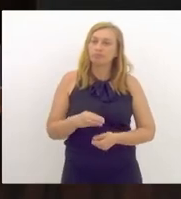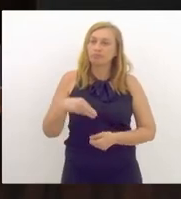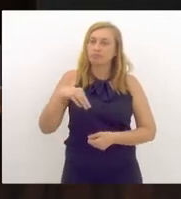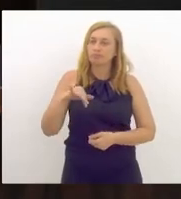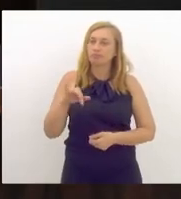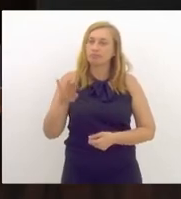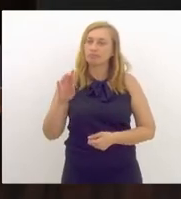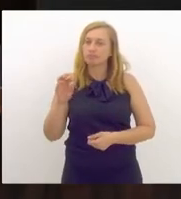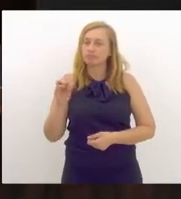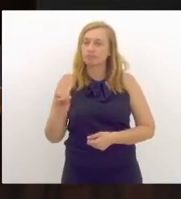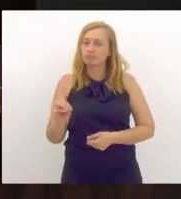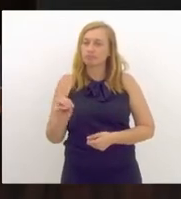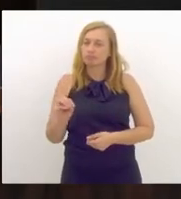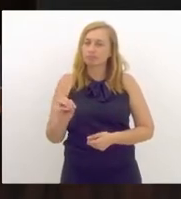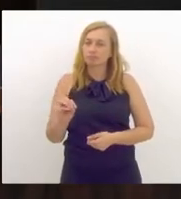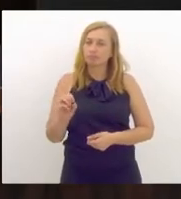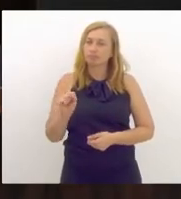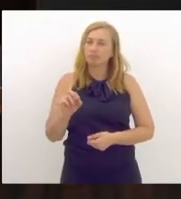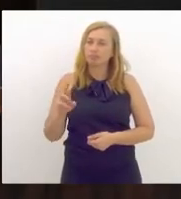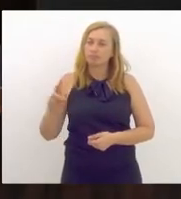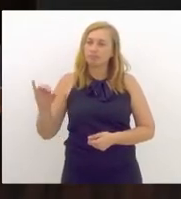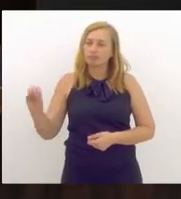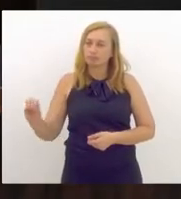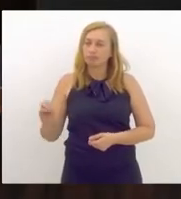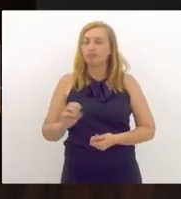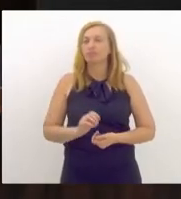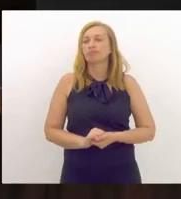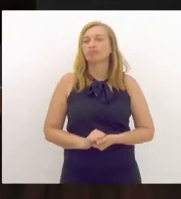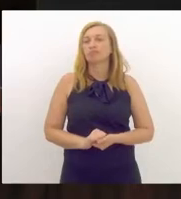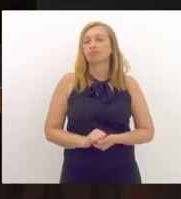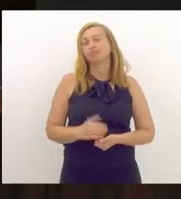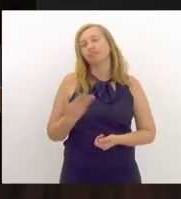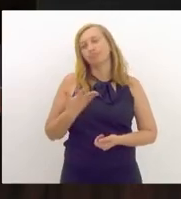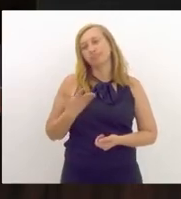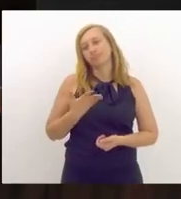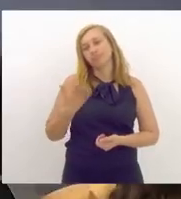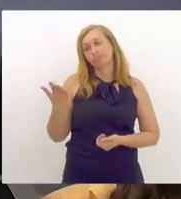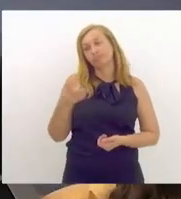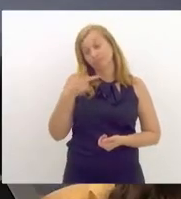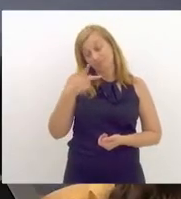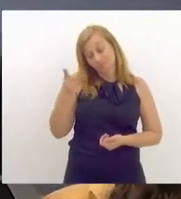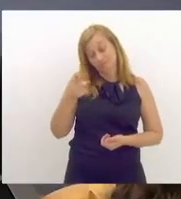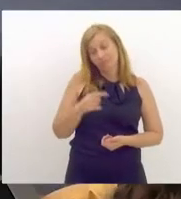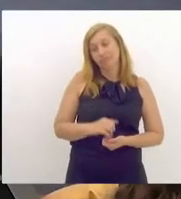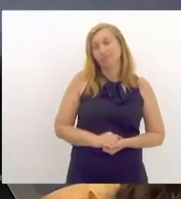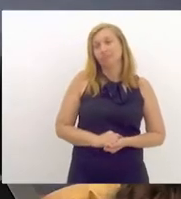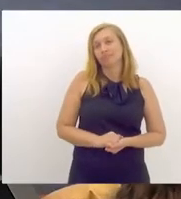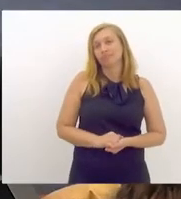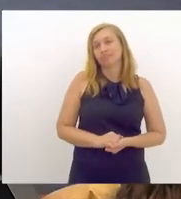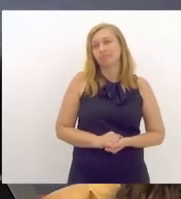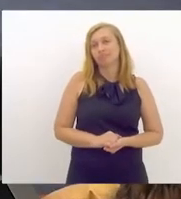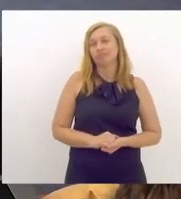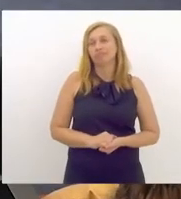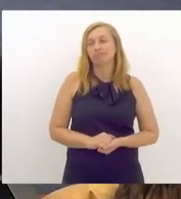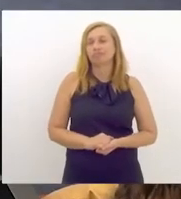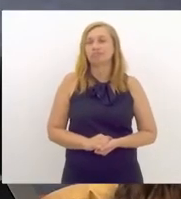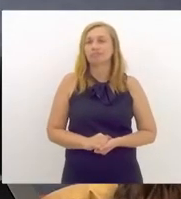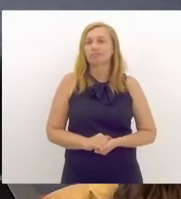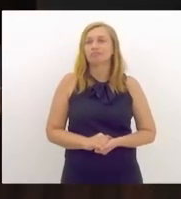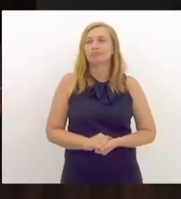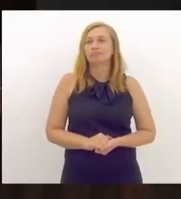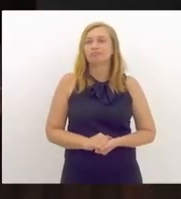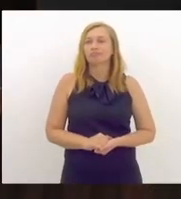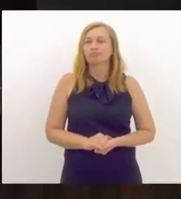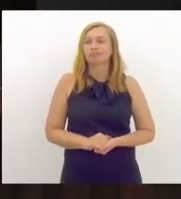querido virou amigo ele costuma brincar vou falar é